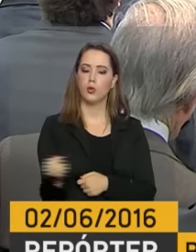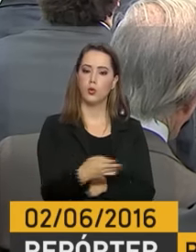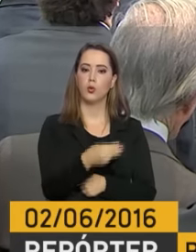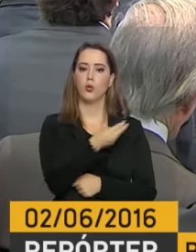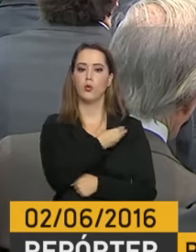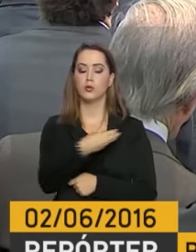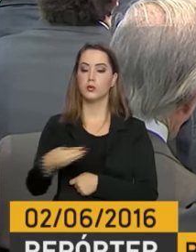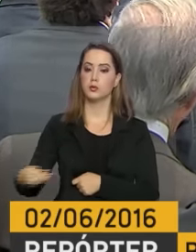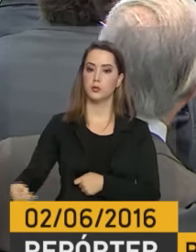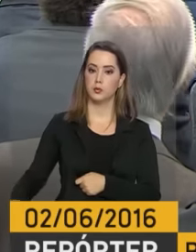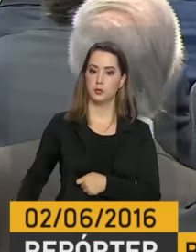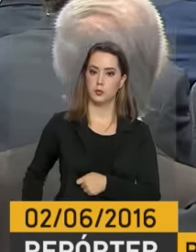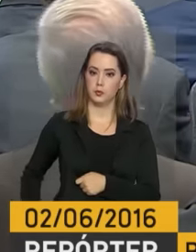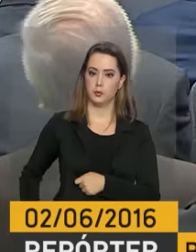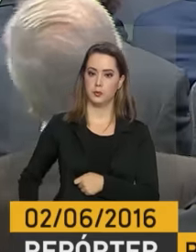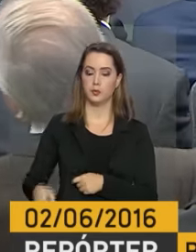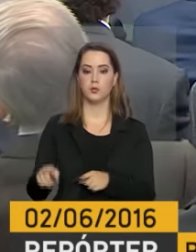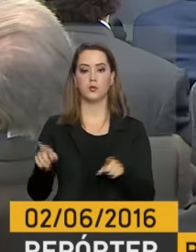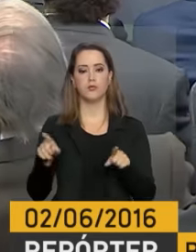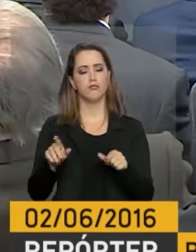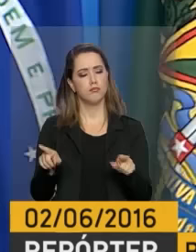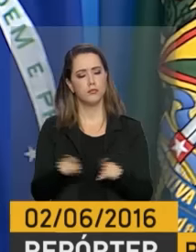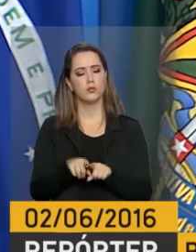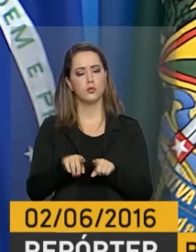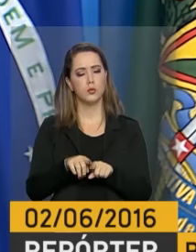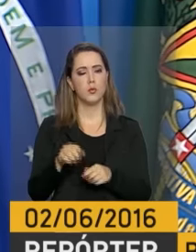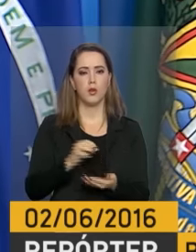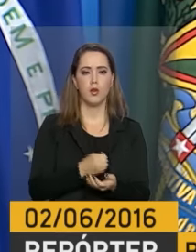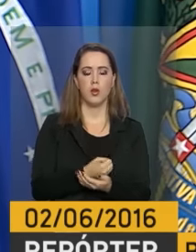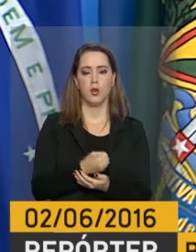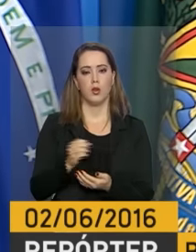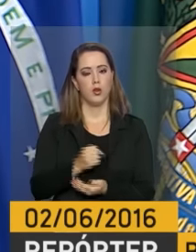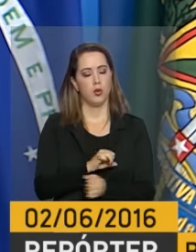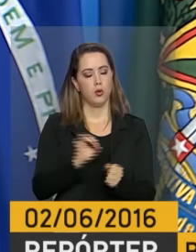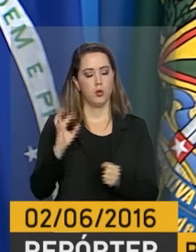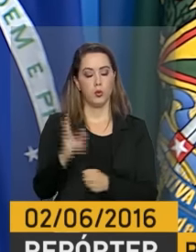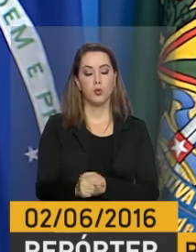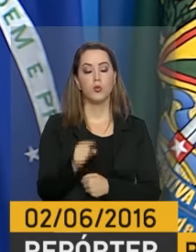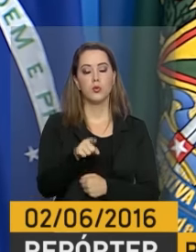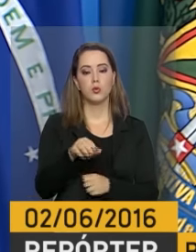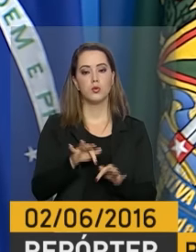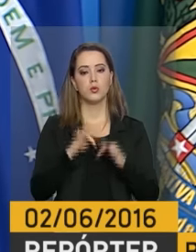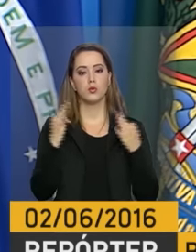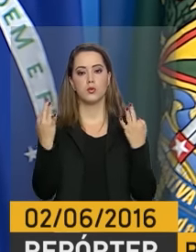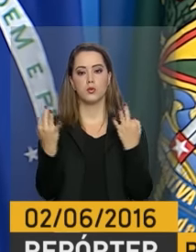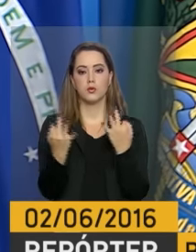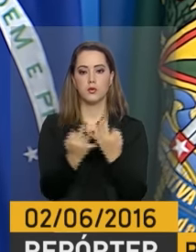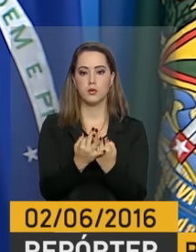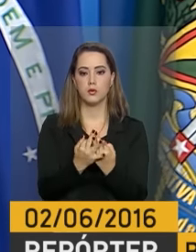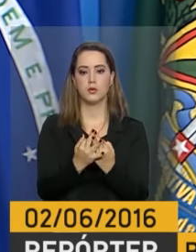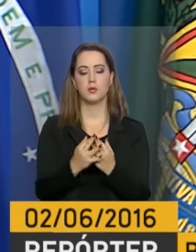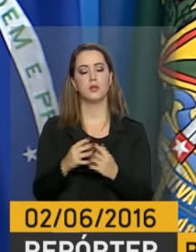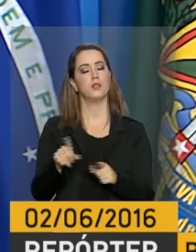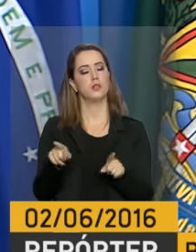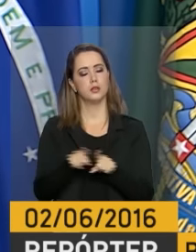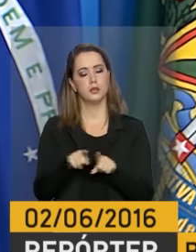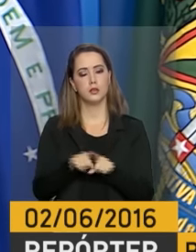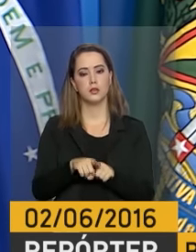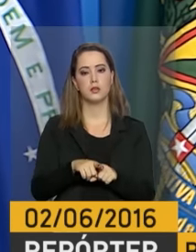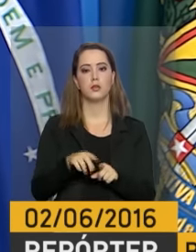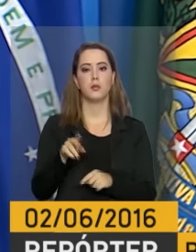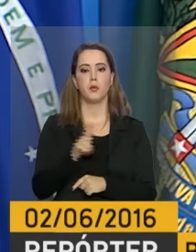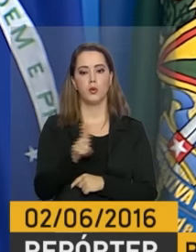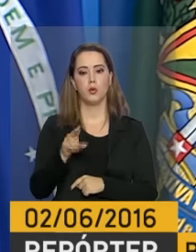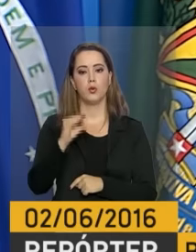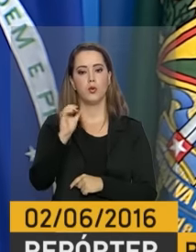Corrupção, assim como seus familiares, o senhor Carlos Gino, ministro interino até o dia de